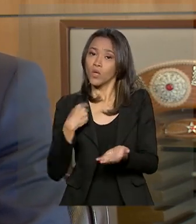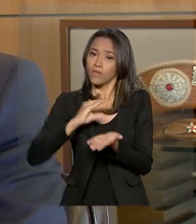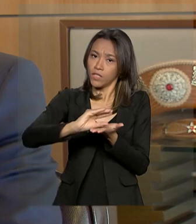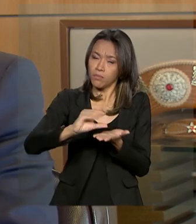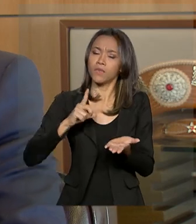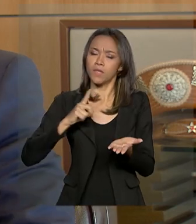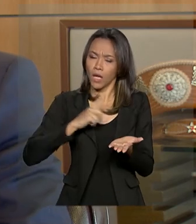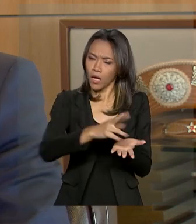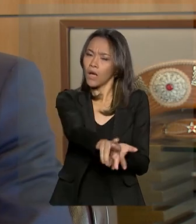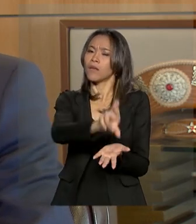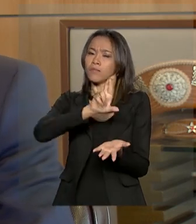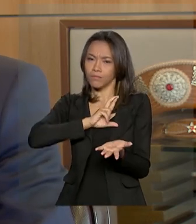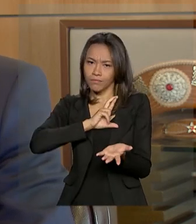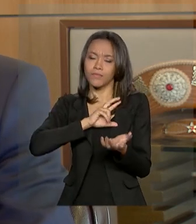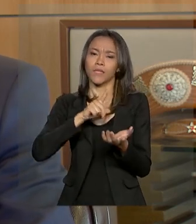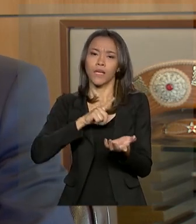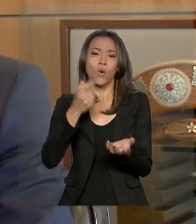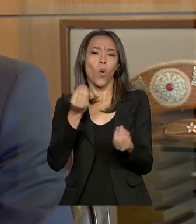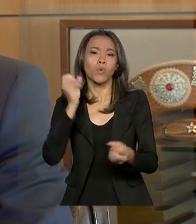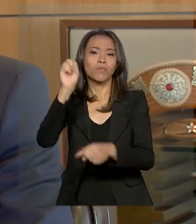sem dúvida nenhuma, vem através de emprego e renda para a população. investido.